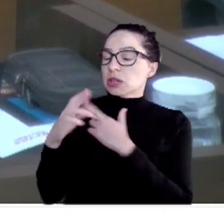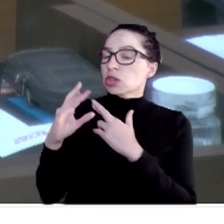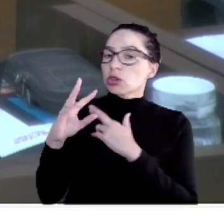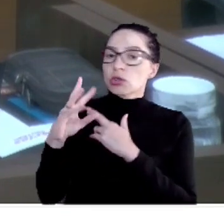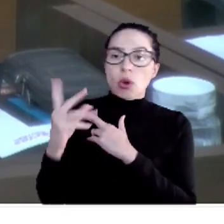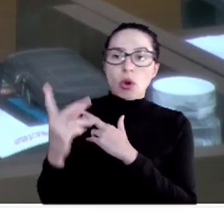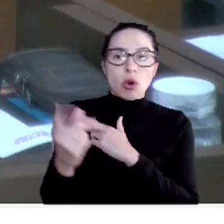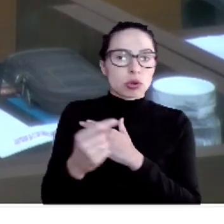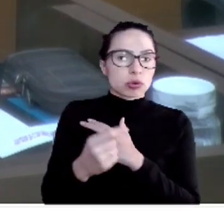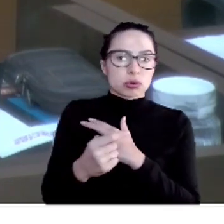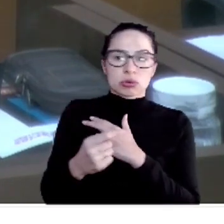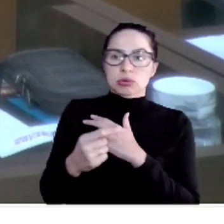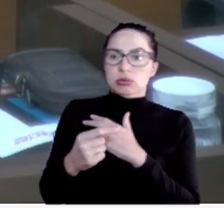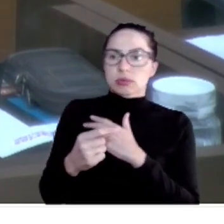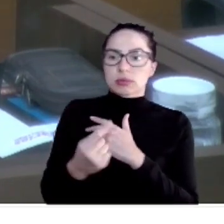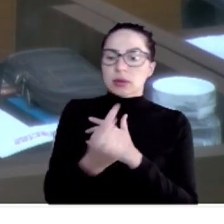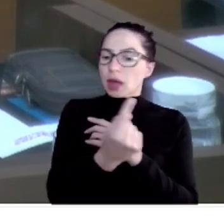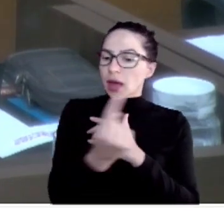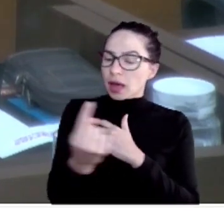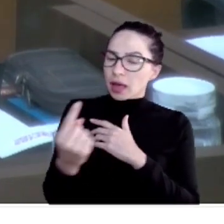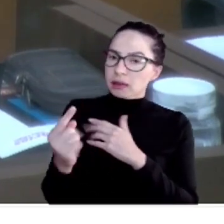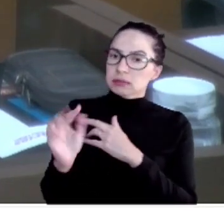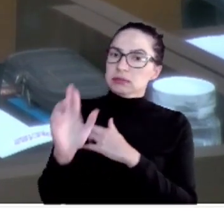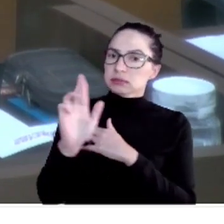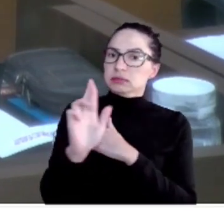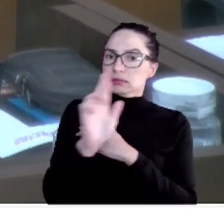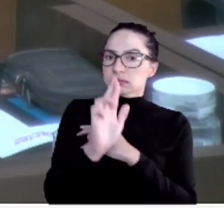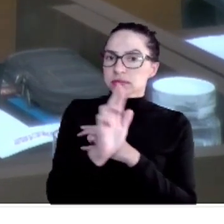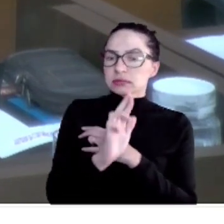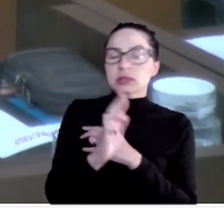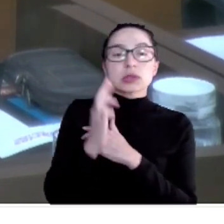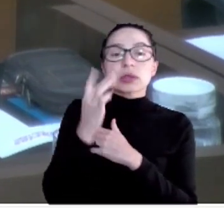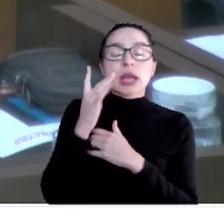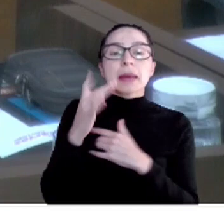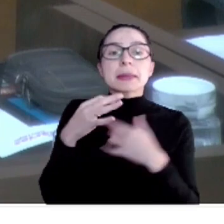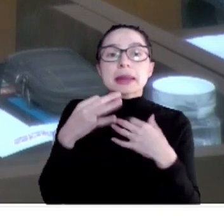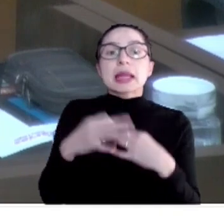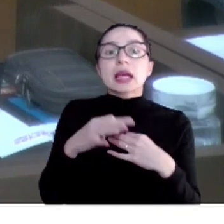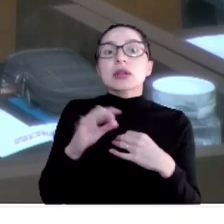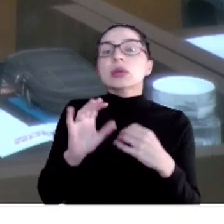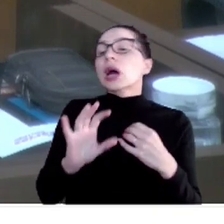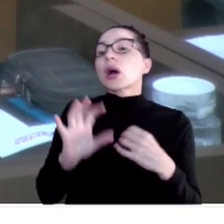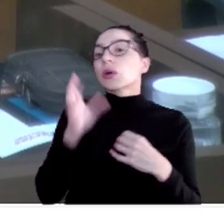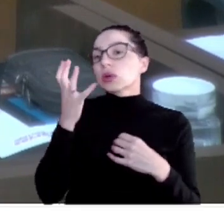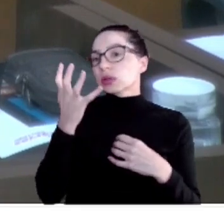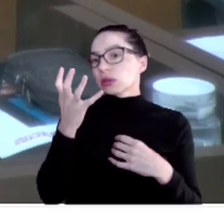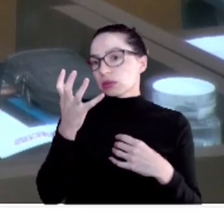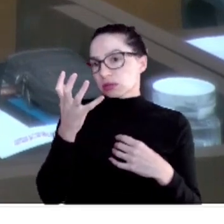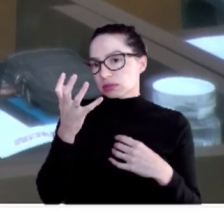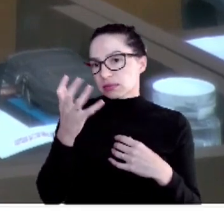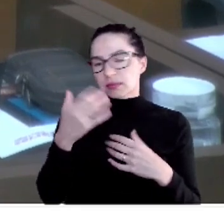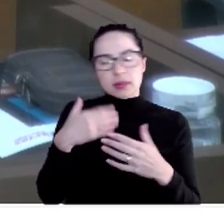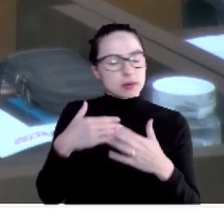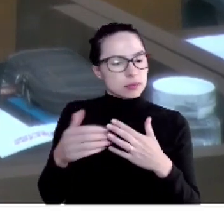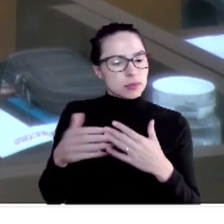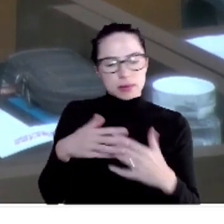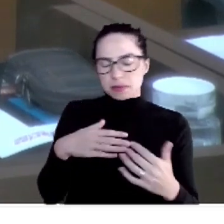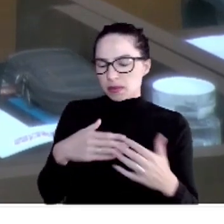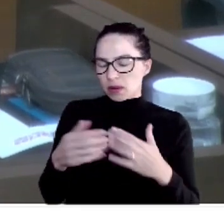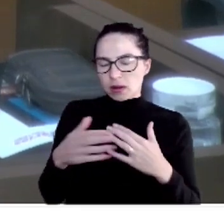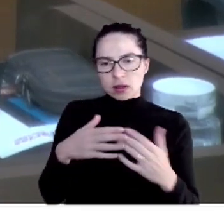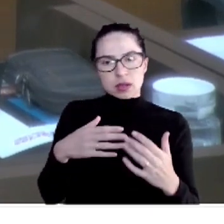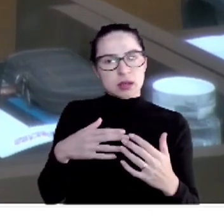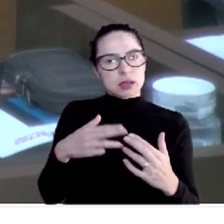porque nós não sabemos de fato o que aconteceu ali para gerar isso. Mas independente do que seja,